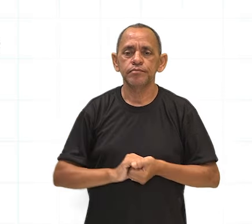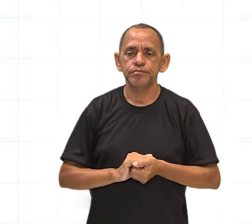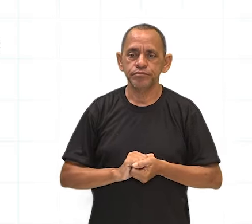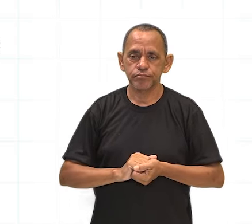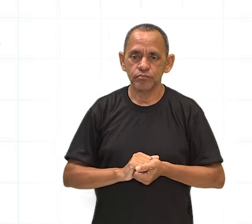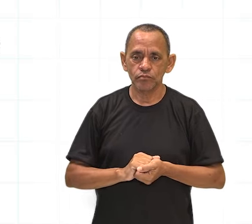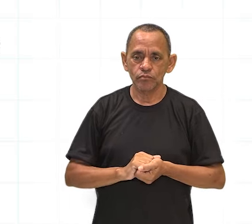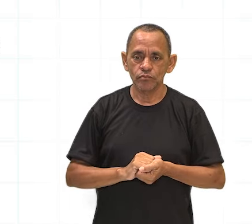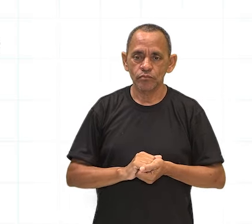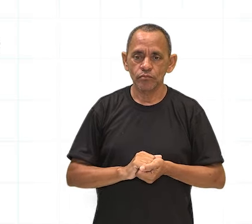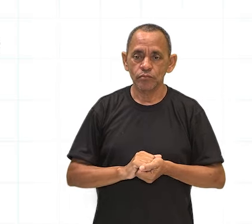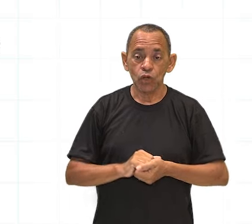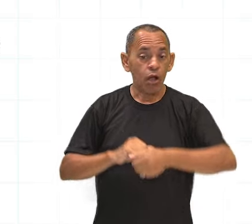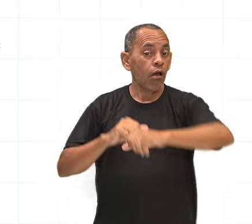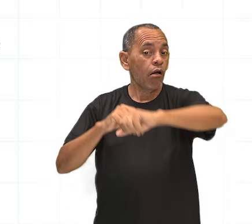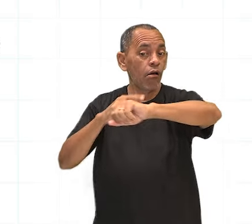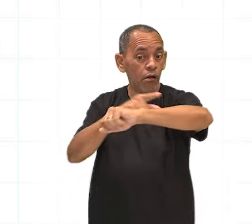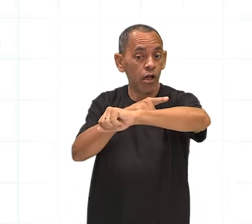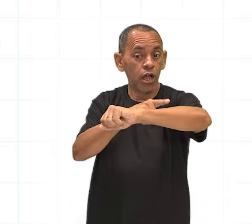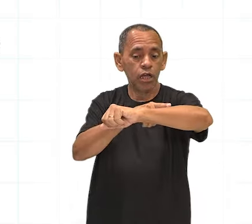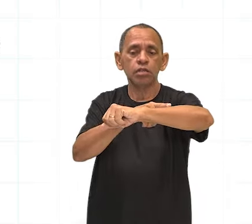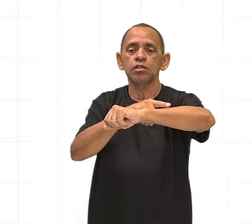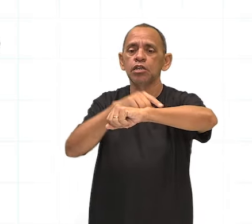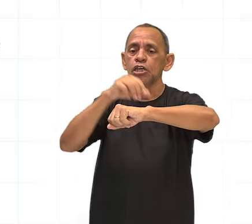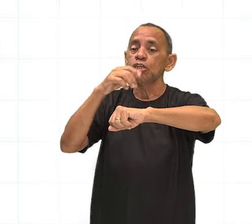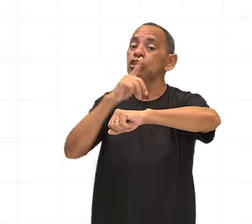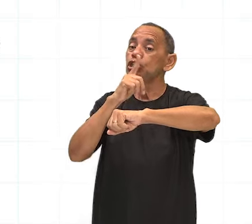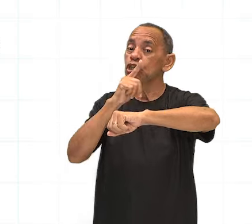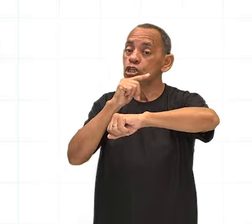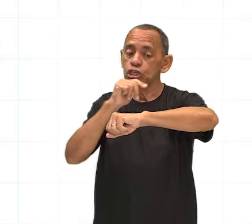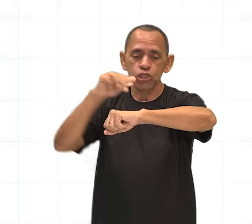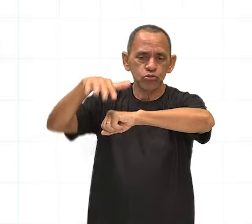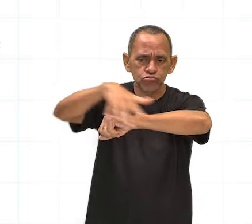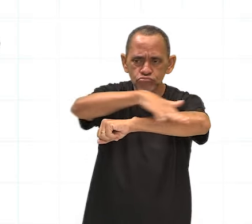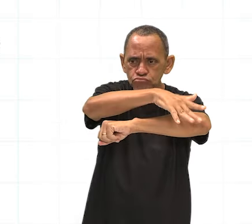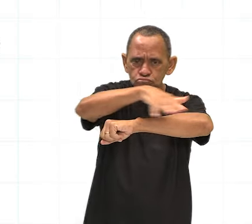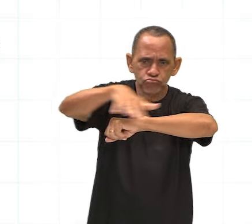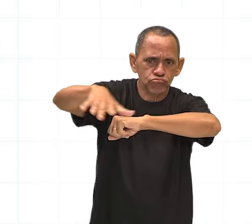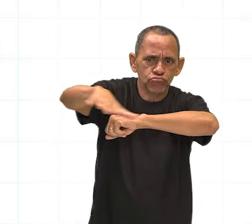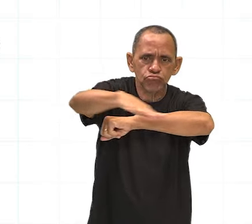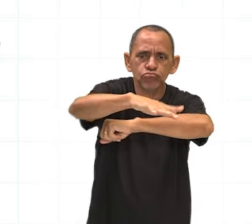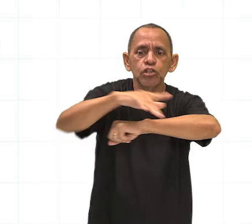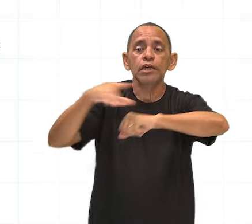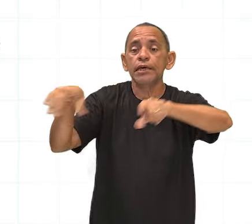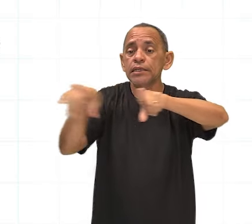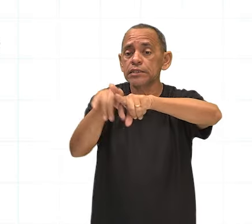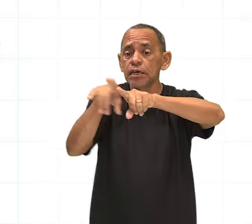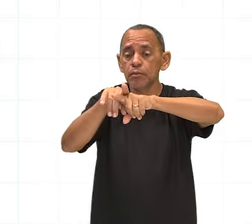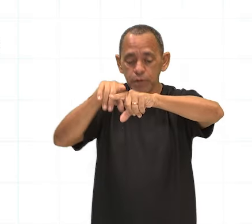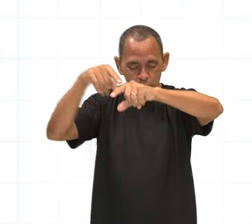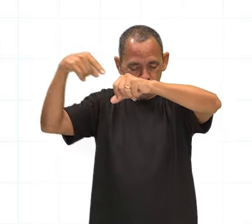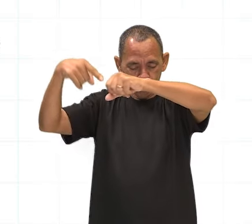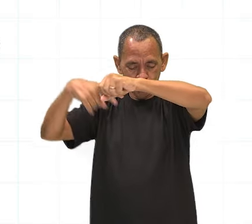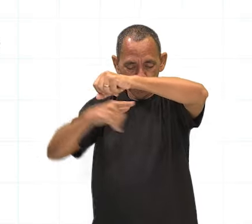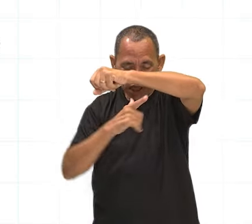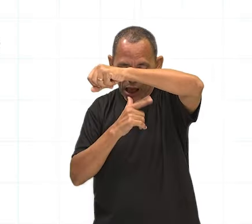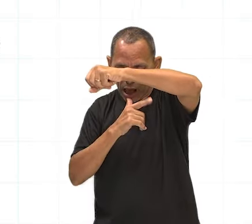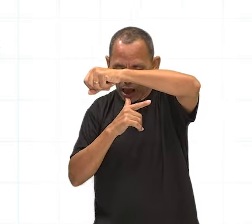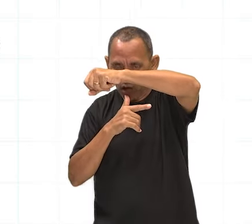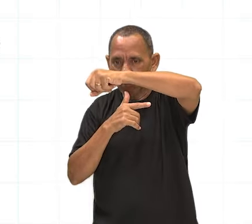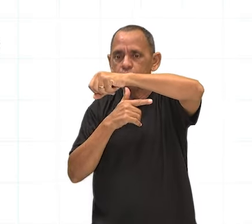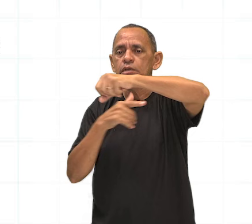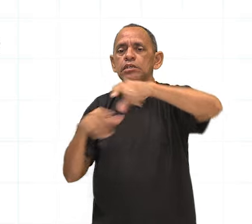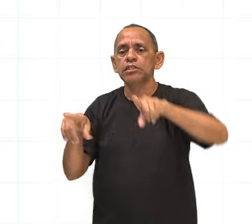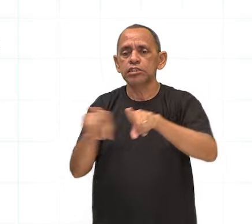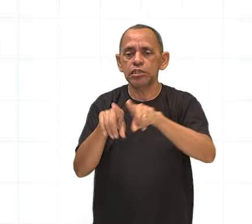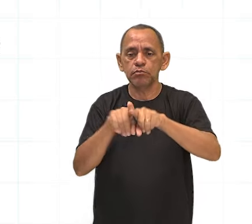as águas superficiais e também as águas que são subterrâneas. E além disso, ela vai favorecer